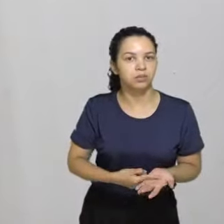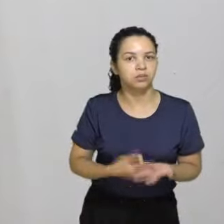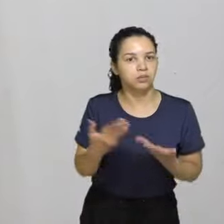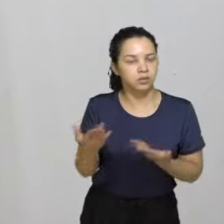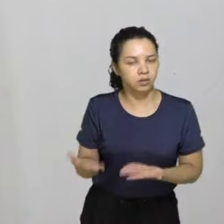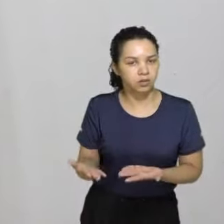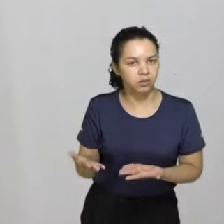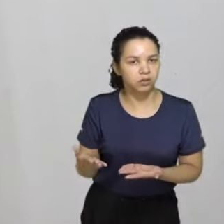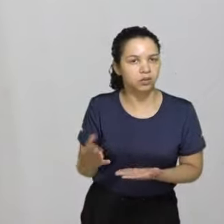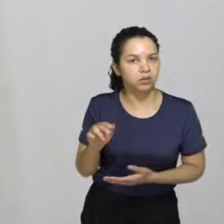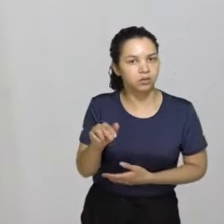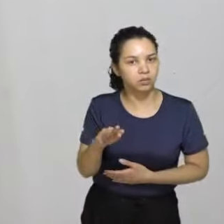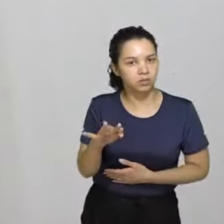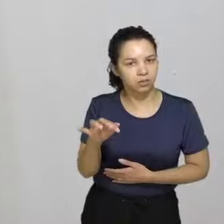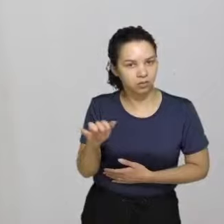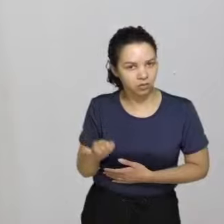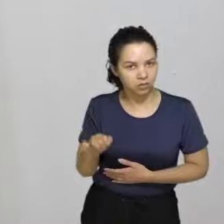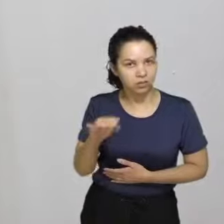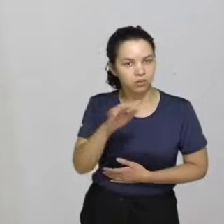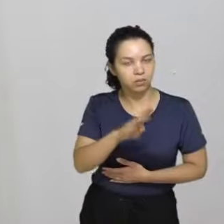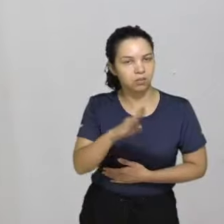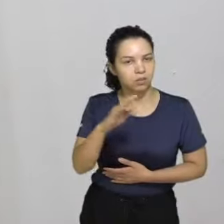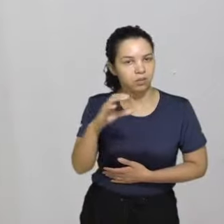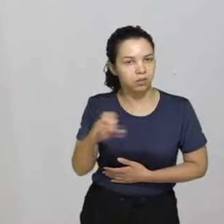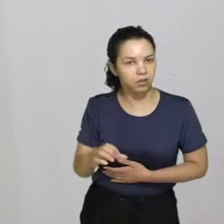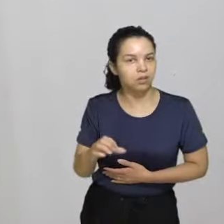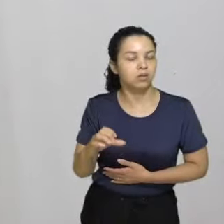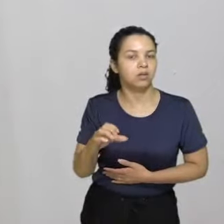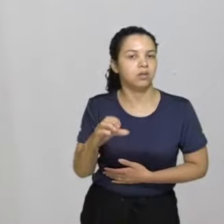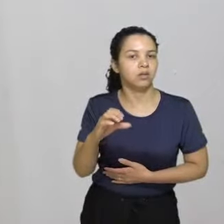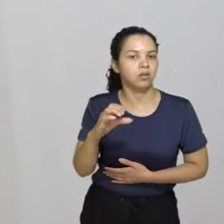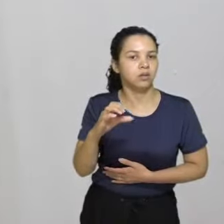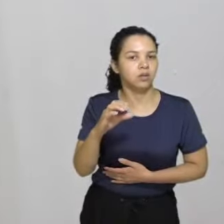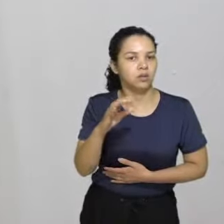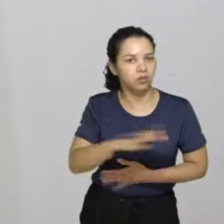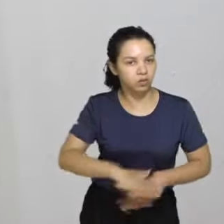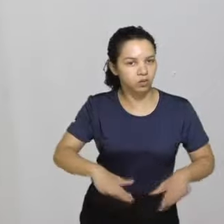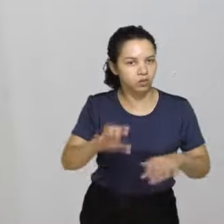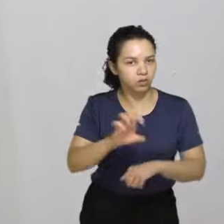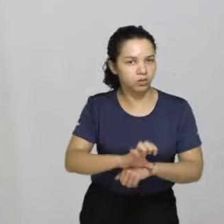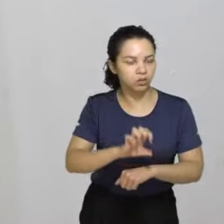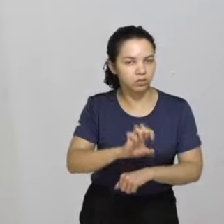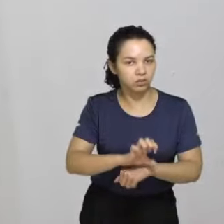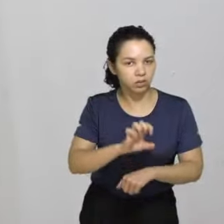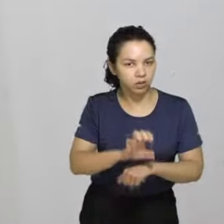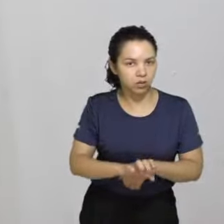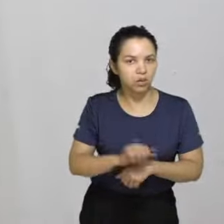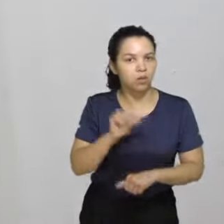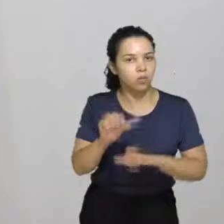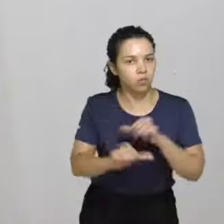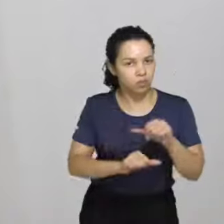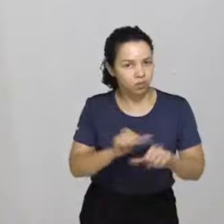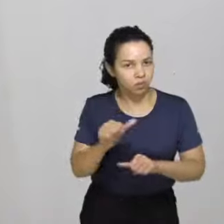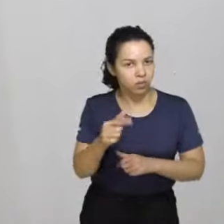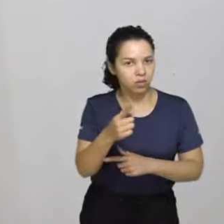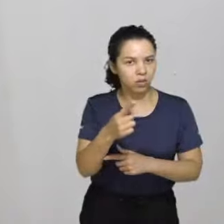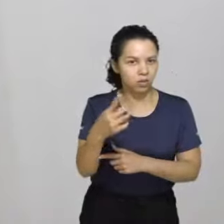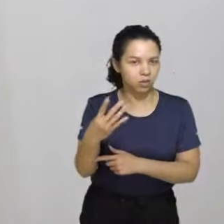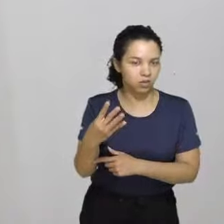em Balneário Camboriú, em todo o estado, Pepe Colasso, de revogar os 14%.